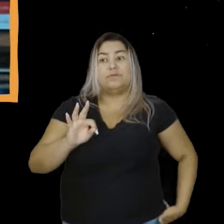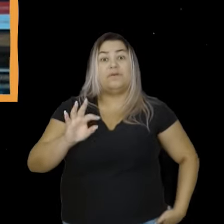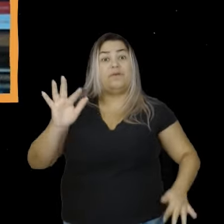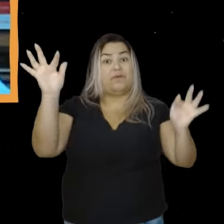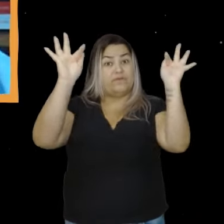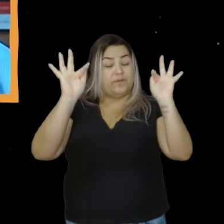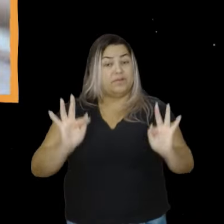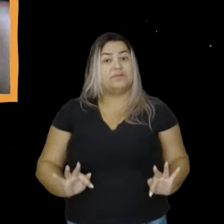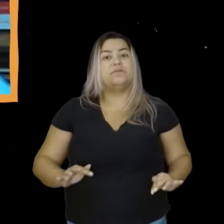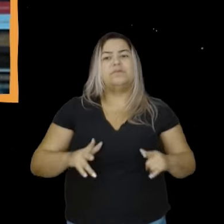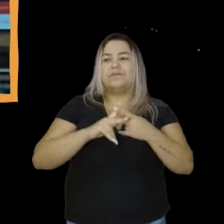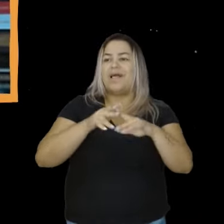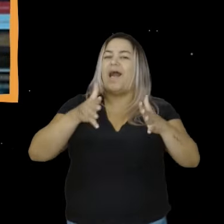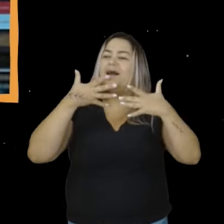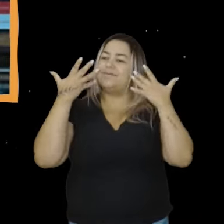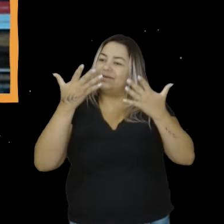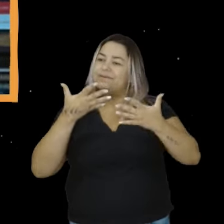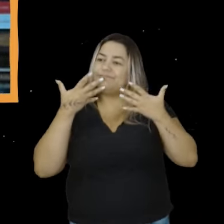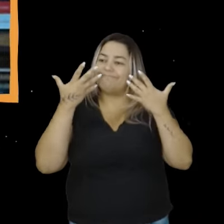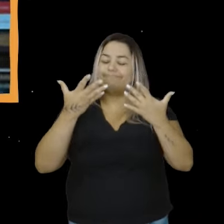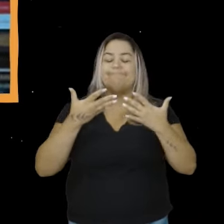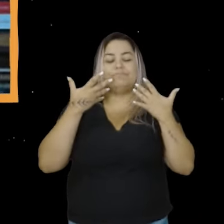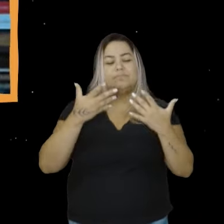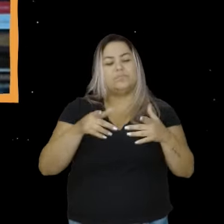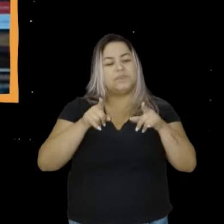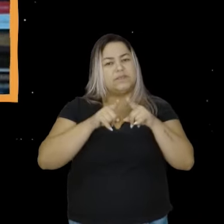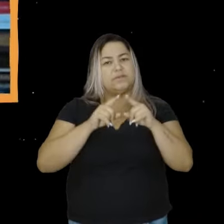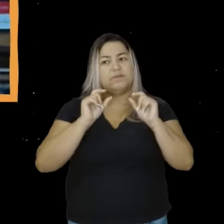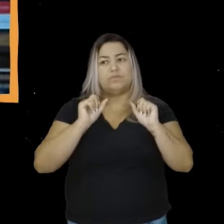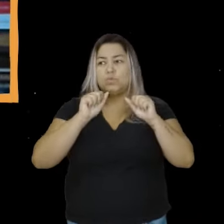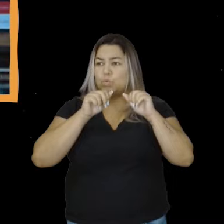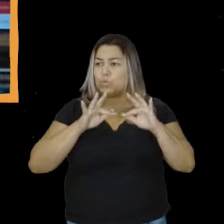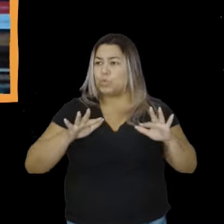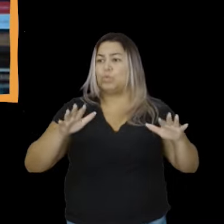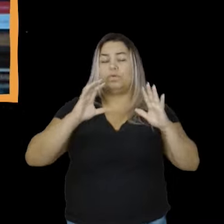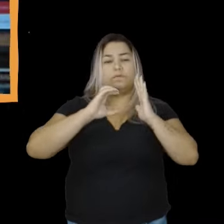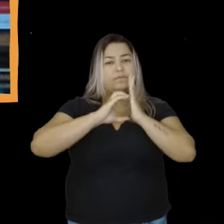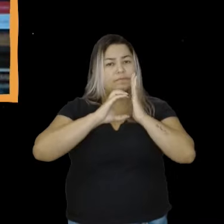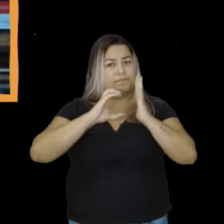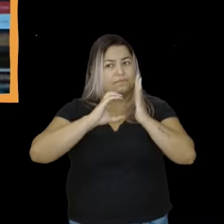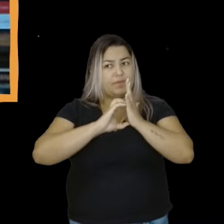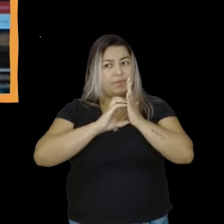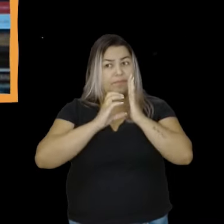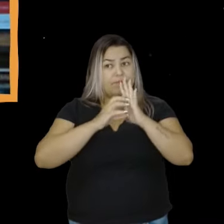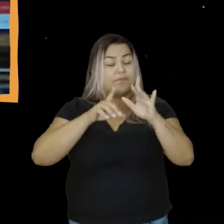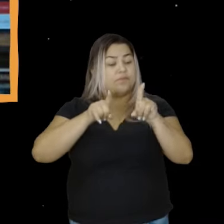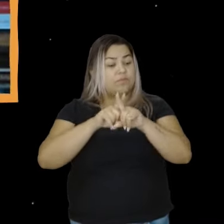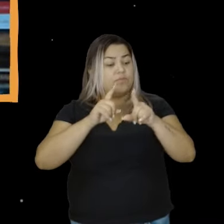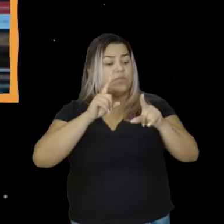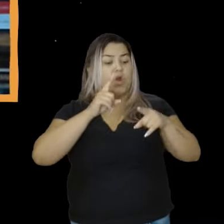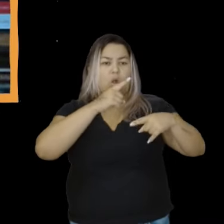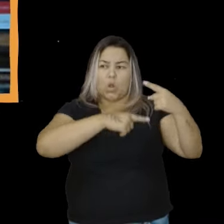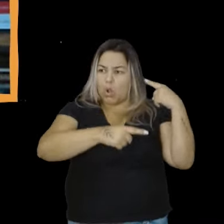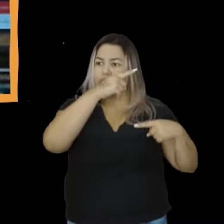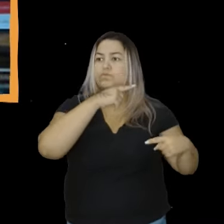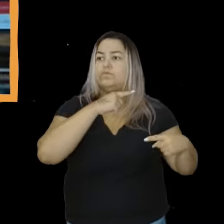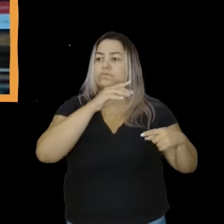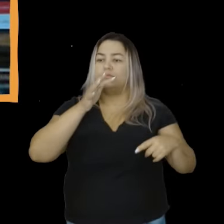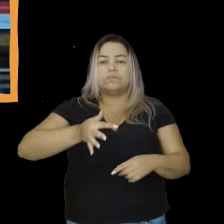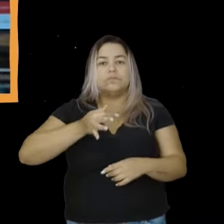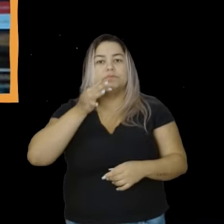felicidade coletiva, da alegria, do desabrochamento. É uma campanha daqueles que querem construir o futuro com alegria,